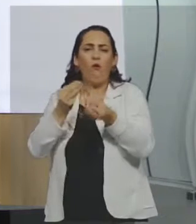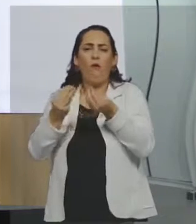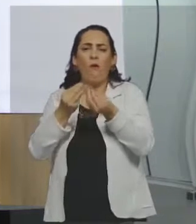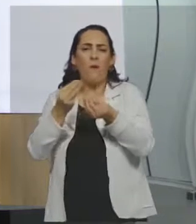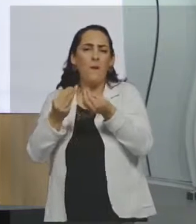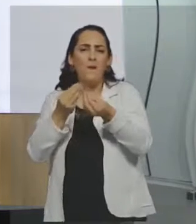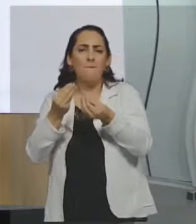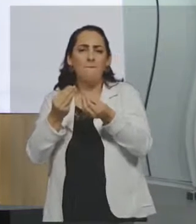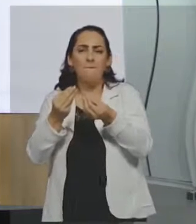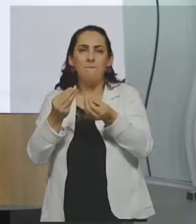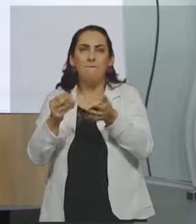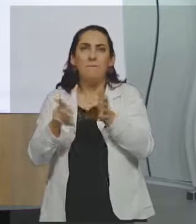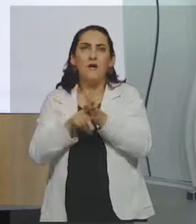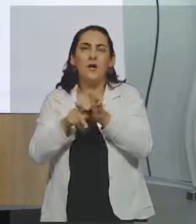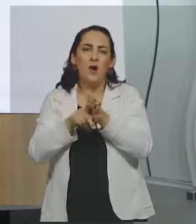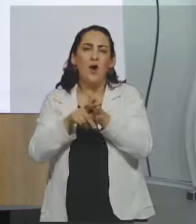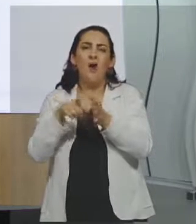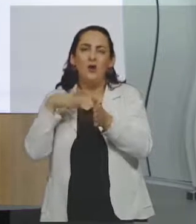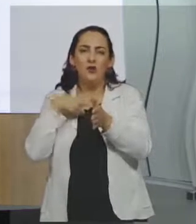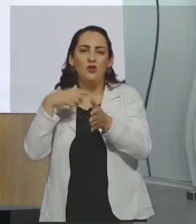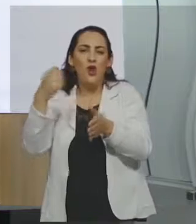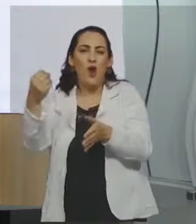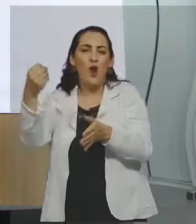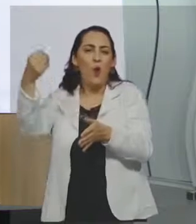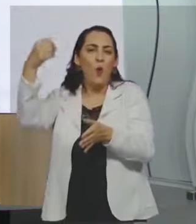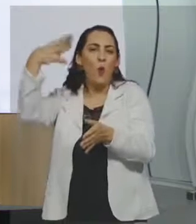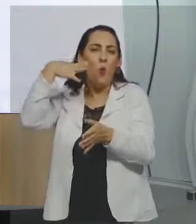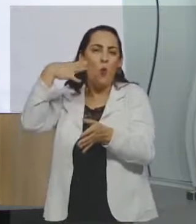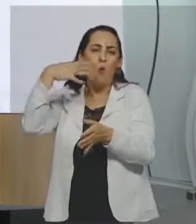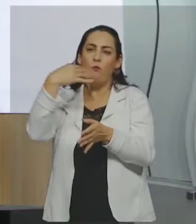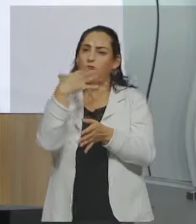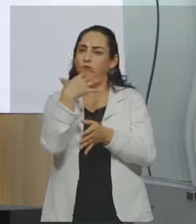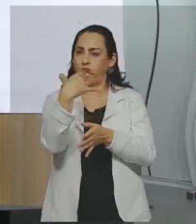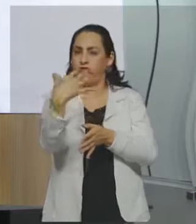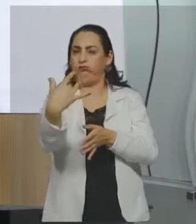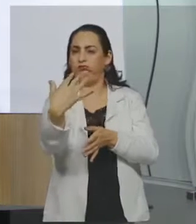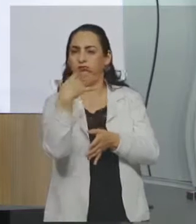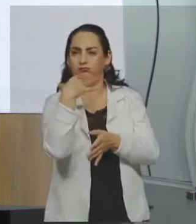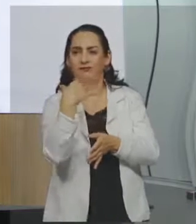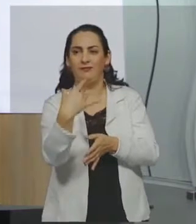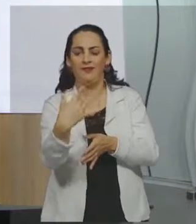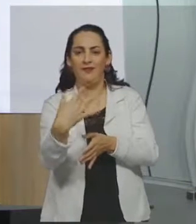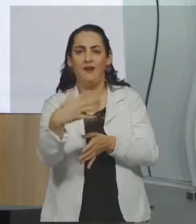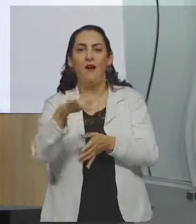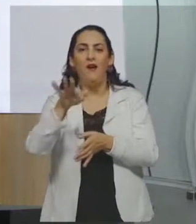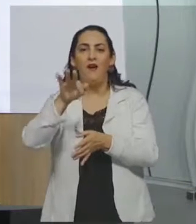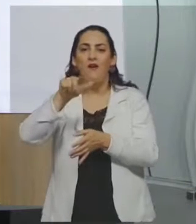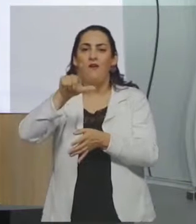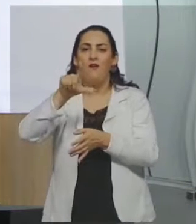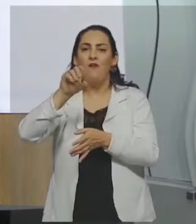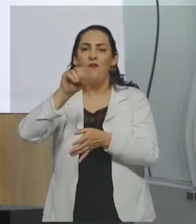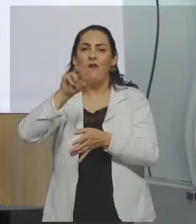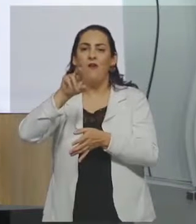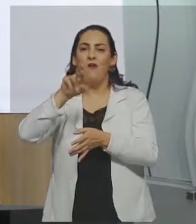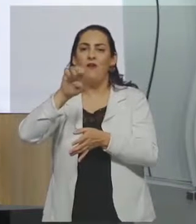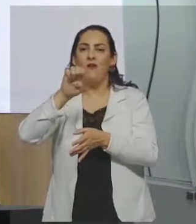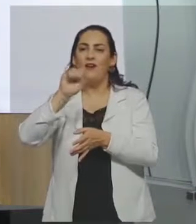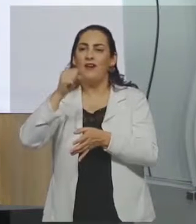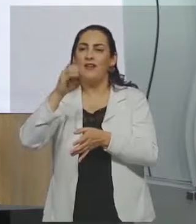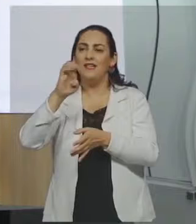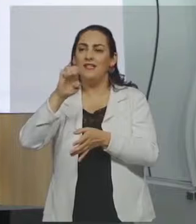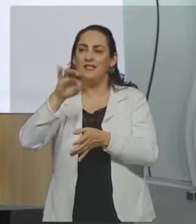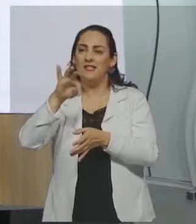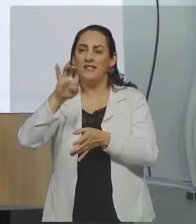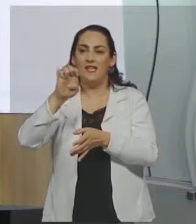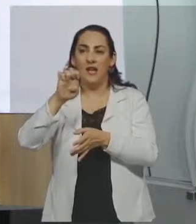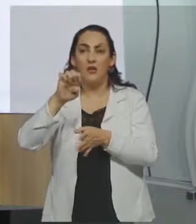substância fluorescente, ou seja, quando a partícula alfa tocasse nesse raio, nessa parte